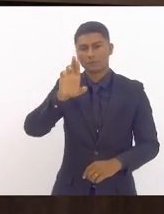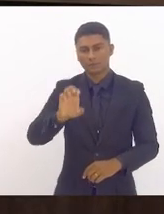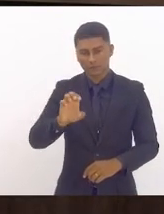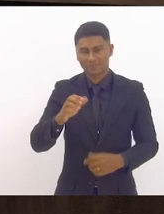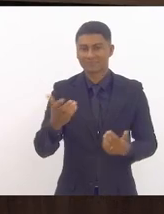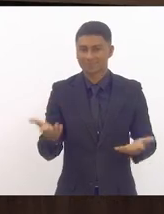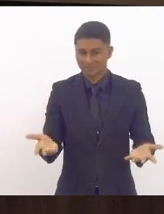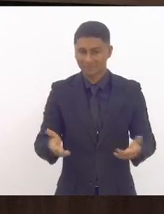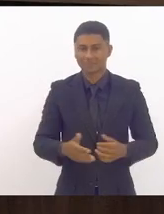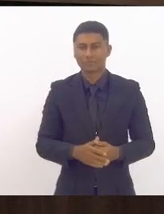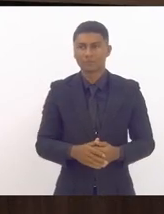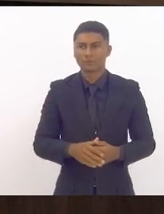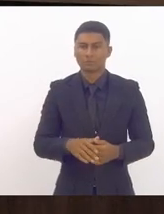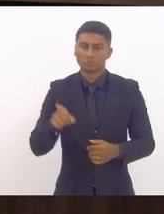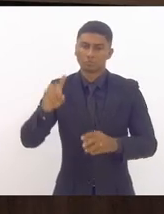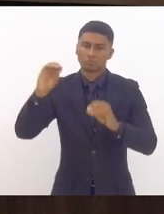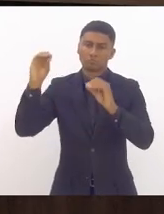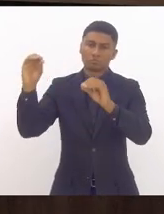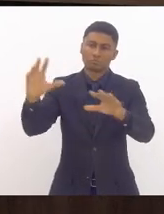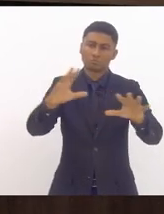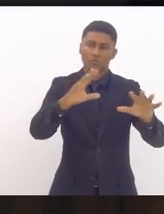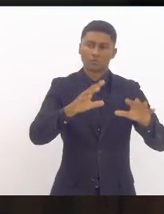Que ele também nos abençoe.